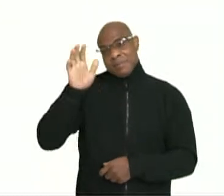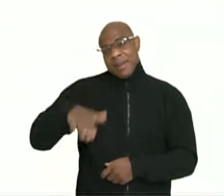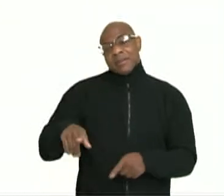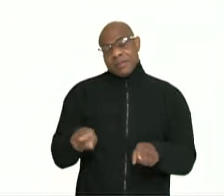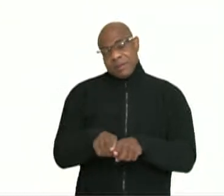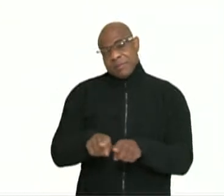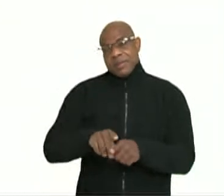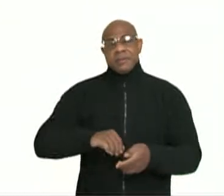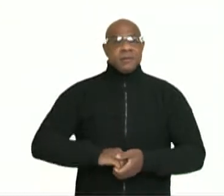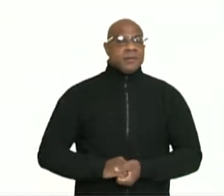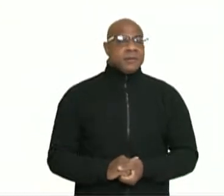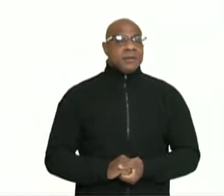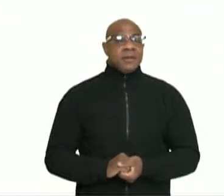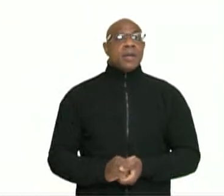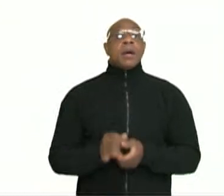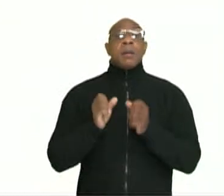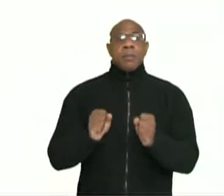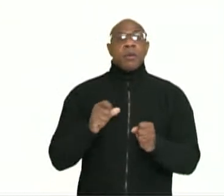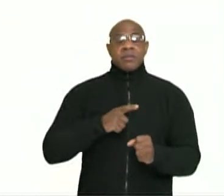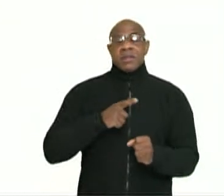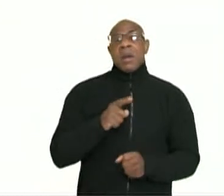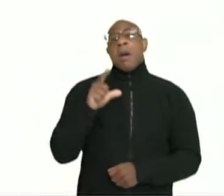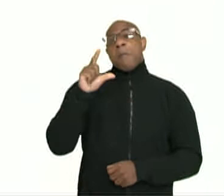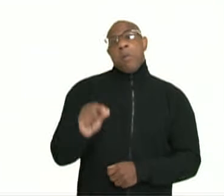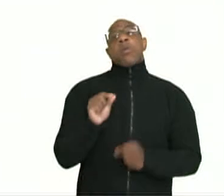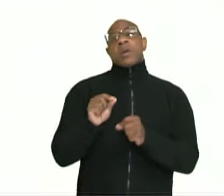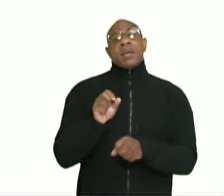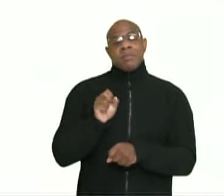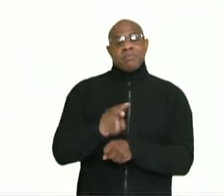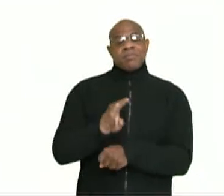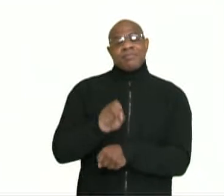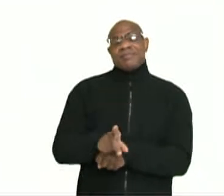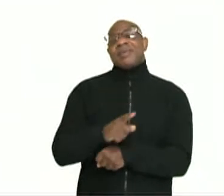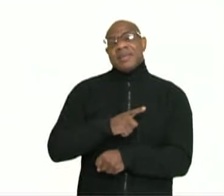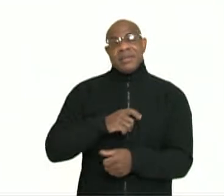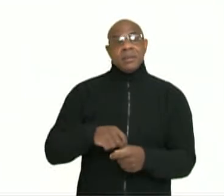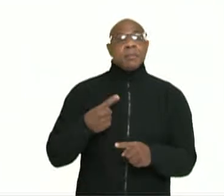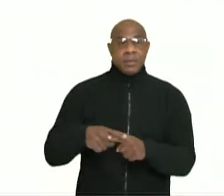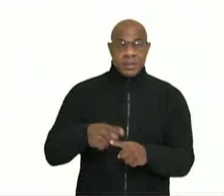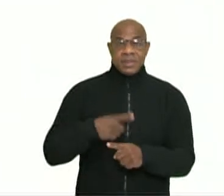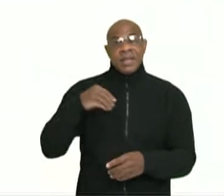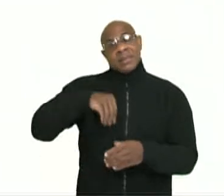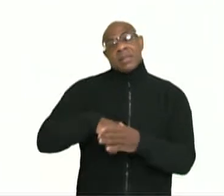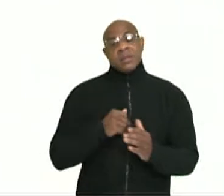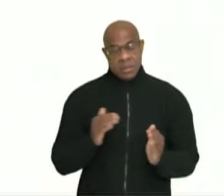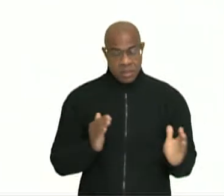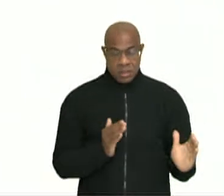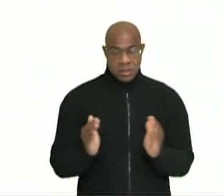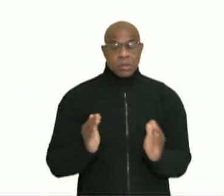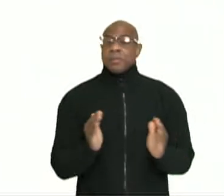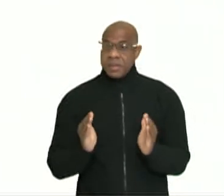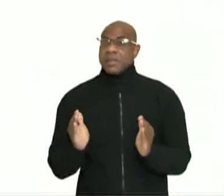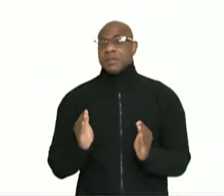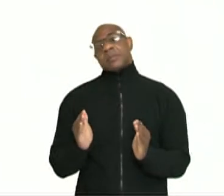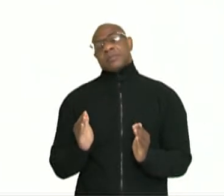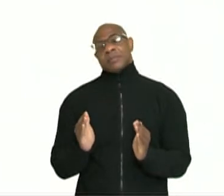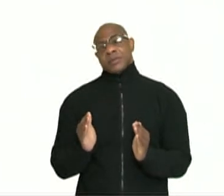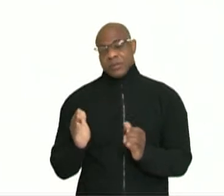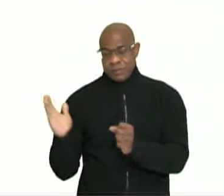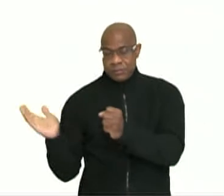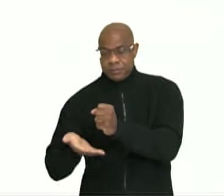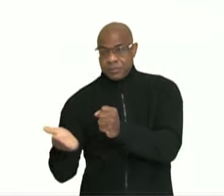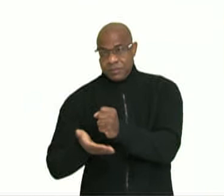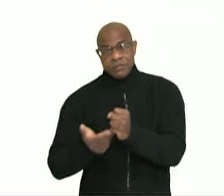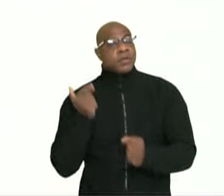saudáveis, mais baratos e podem conter menos agrotóxicos. Por quê? Porque estão dentro do seu ciclo natural de cultivo, gente. Então,